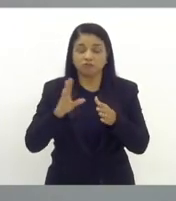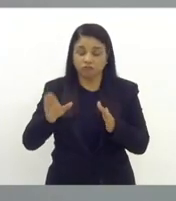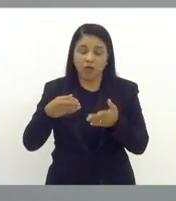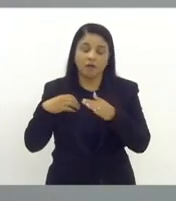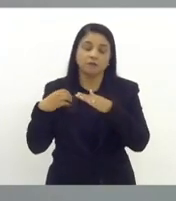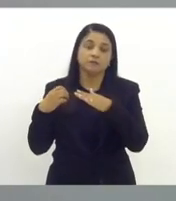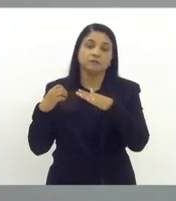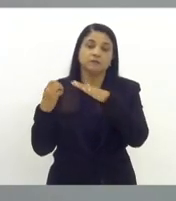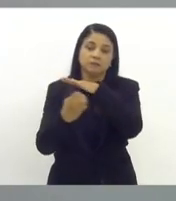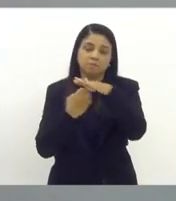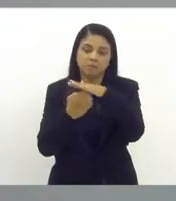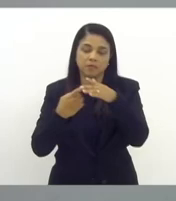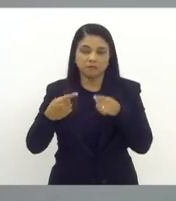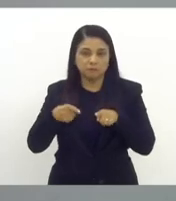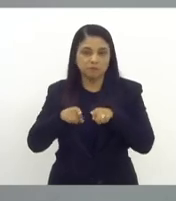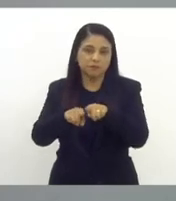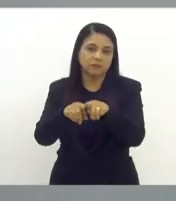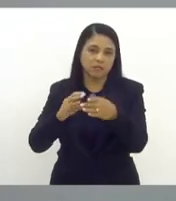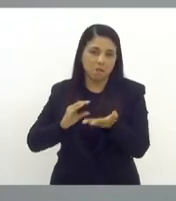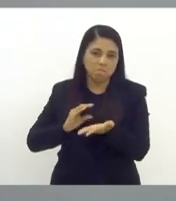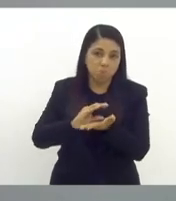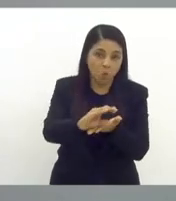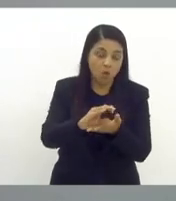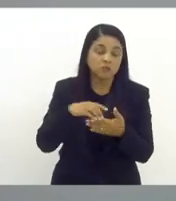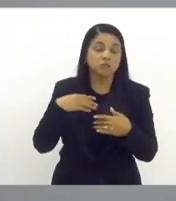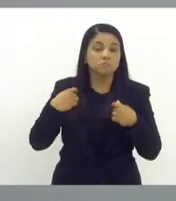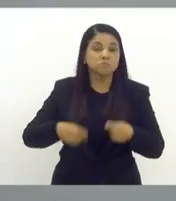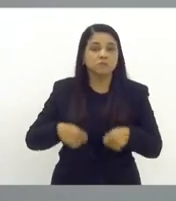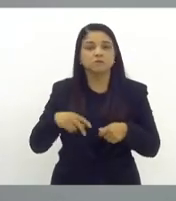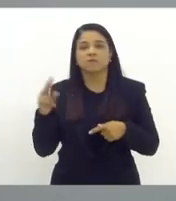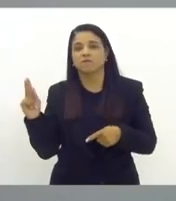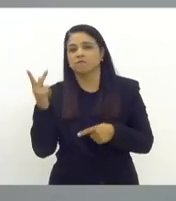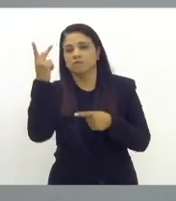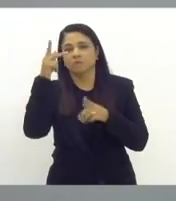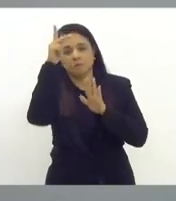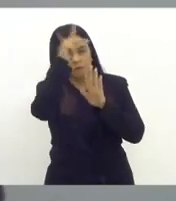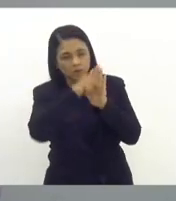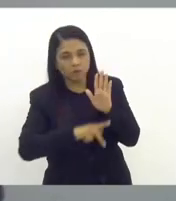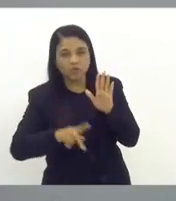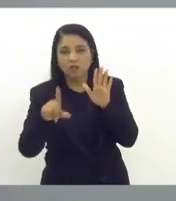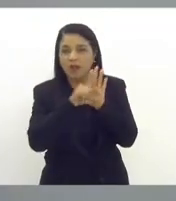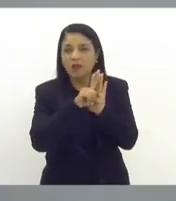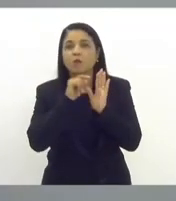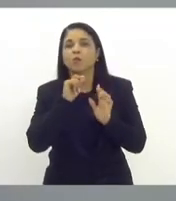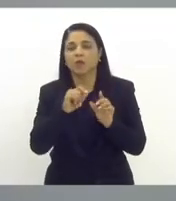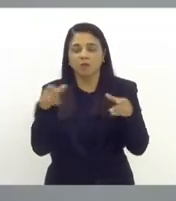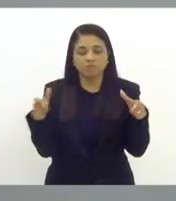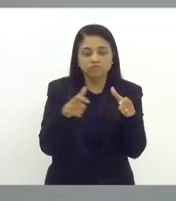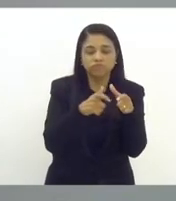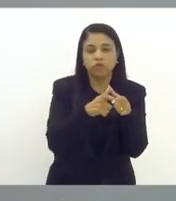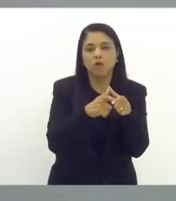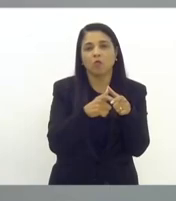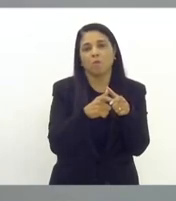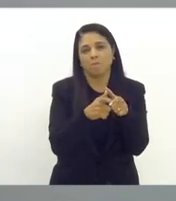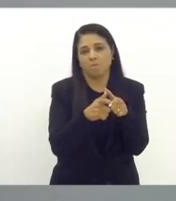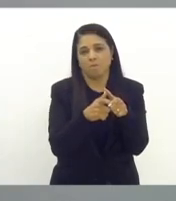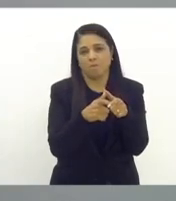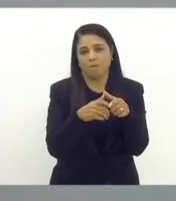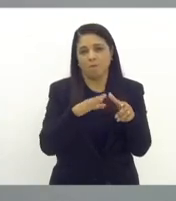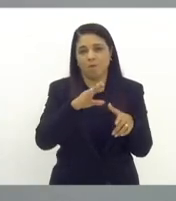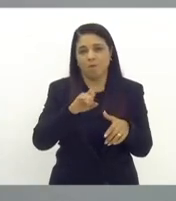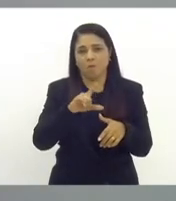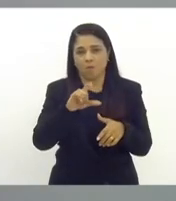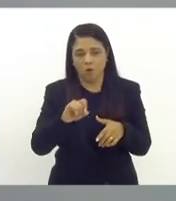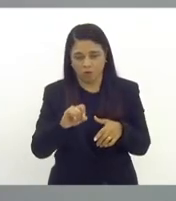a gente precisa valorizar E priorizar nesse projeto de lei os blocos de menor porte então